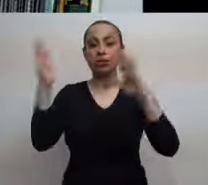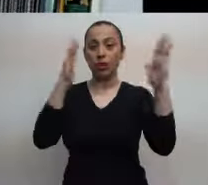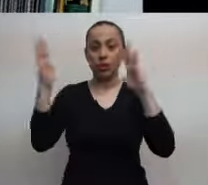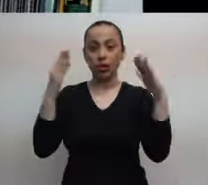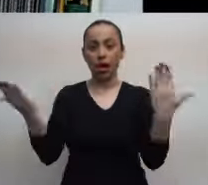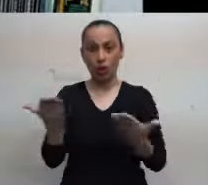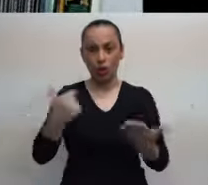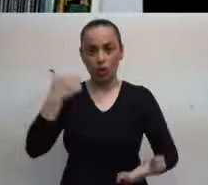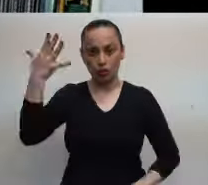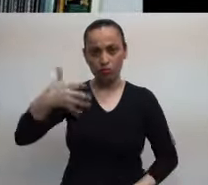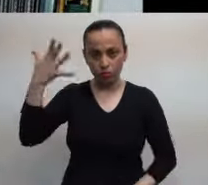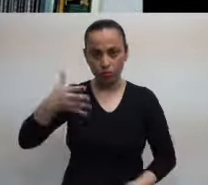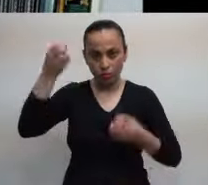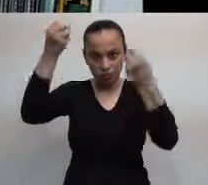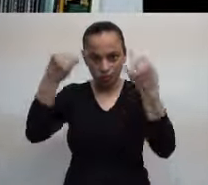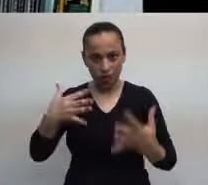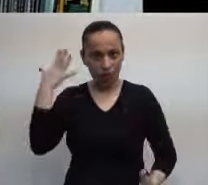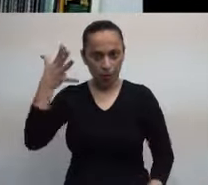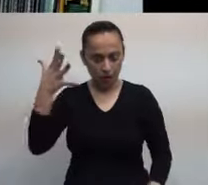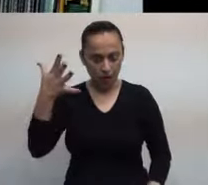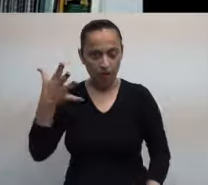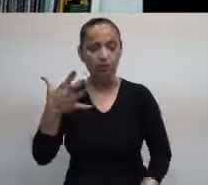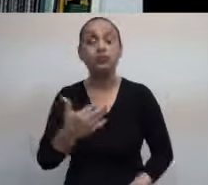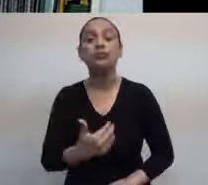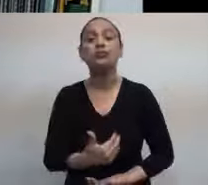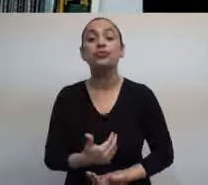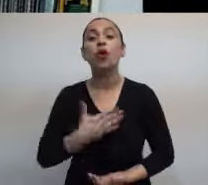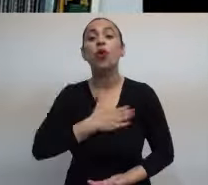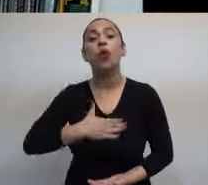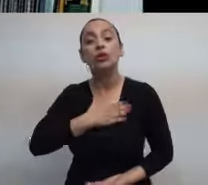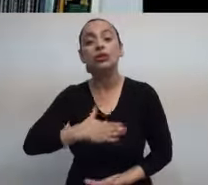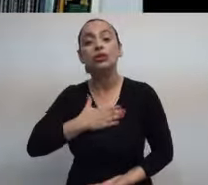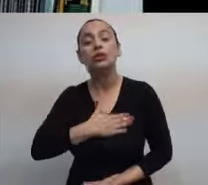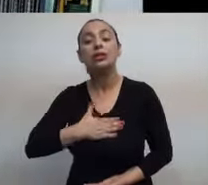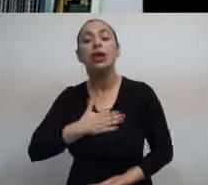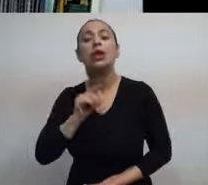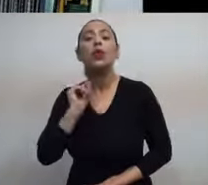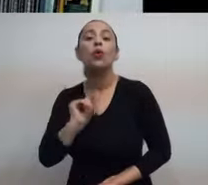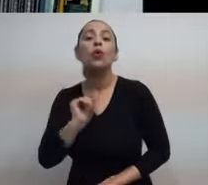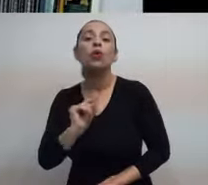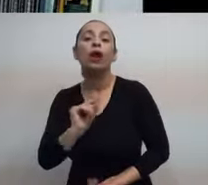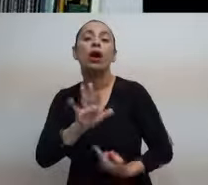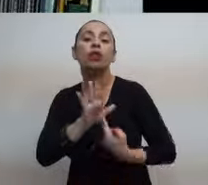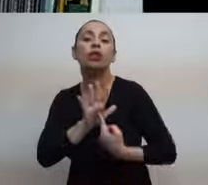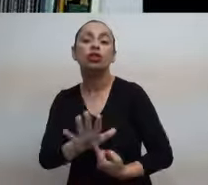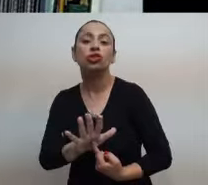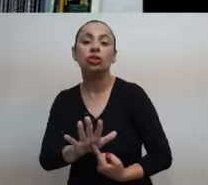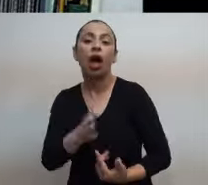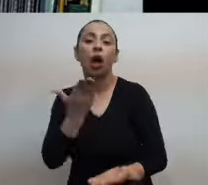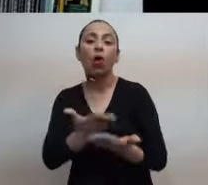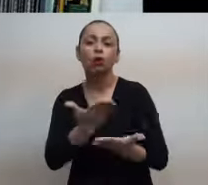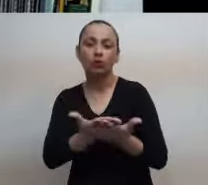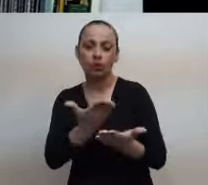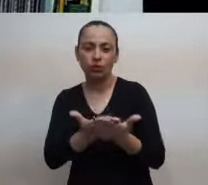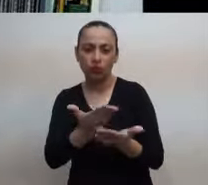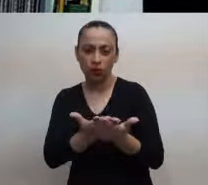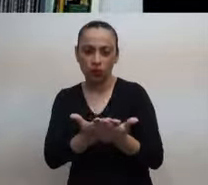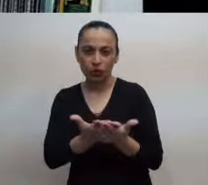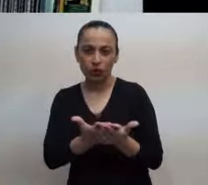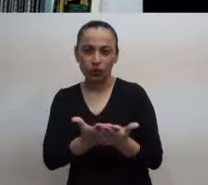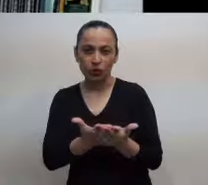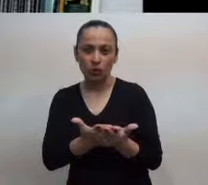Nesse momento aqui da minha fala e dessa palestra, gostaria de indicar um